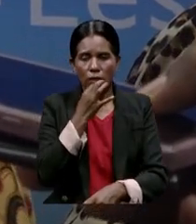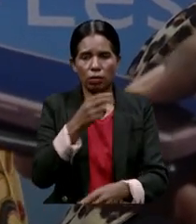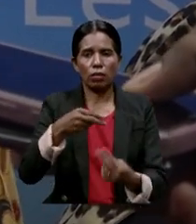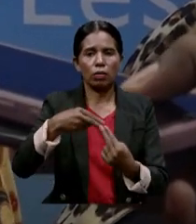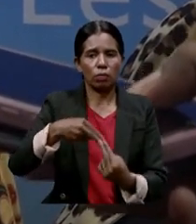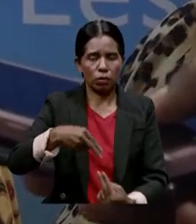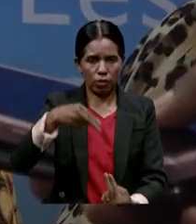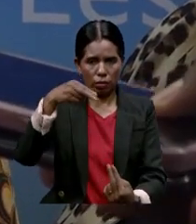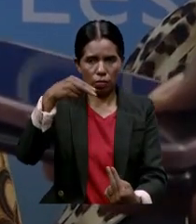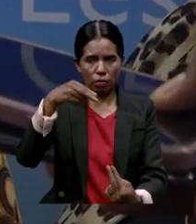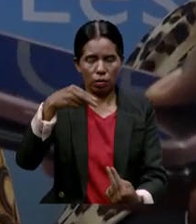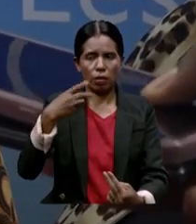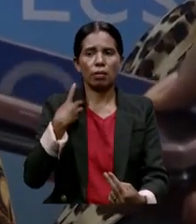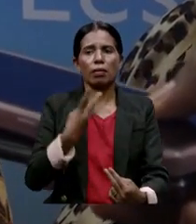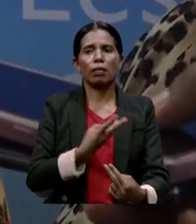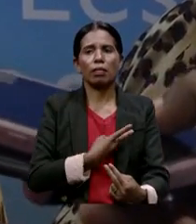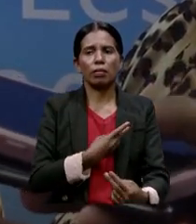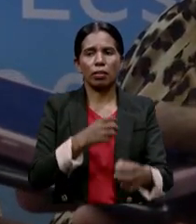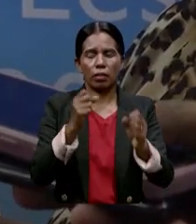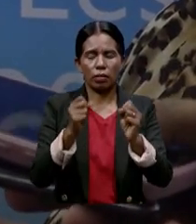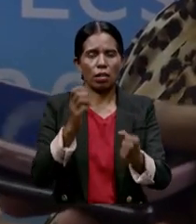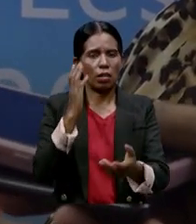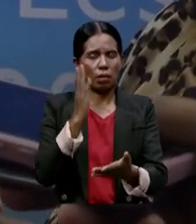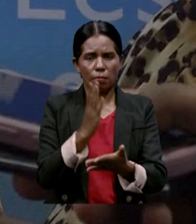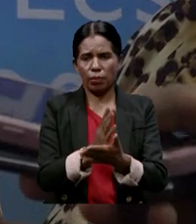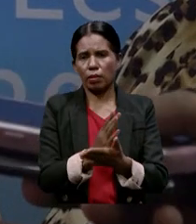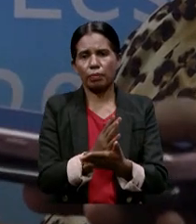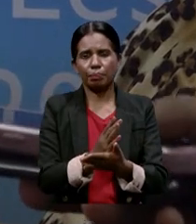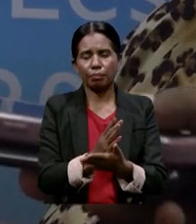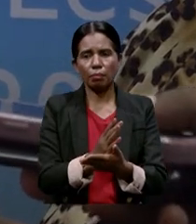nutrição para ita, a mate tia,